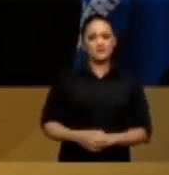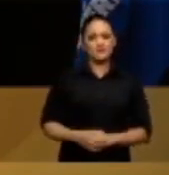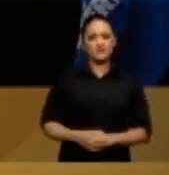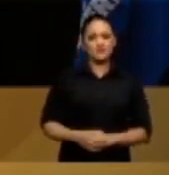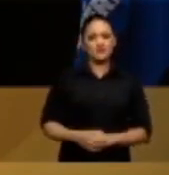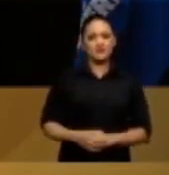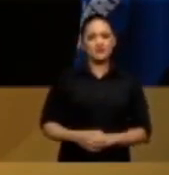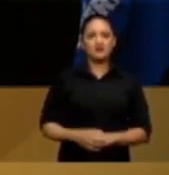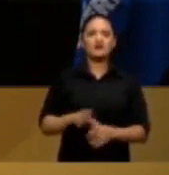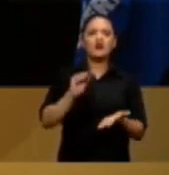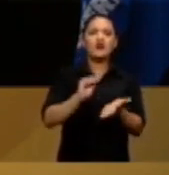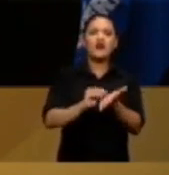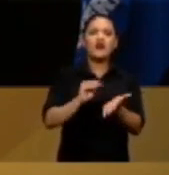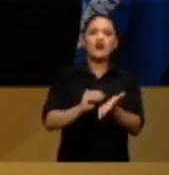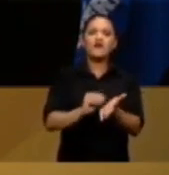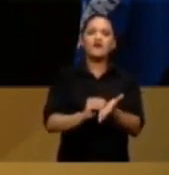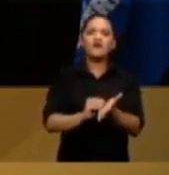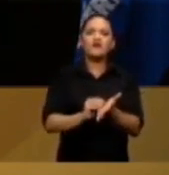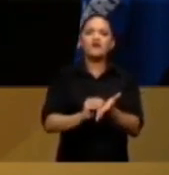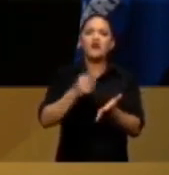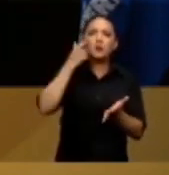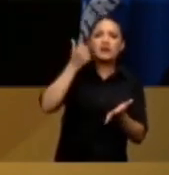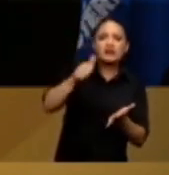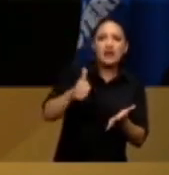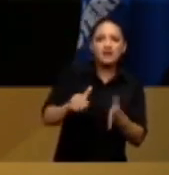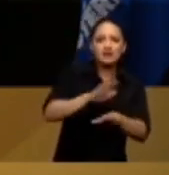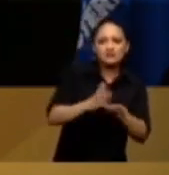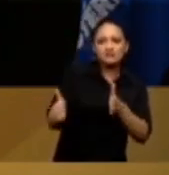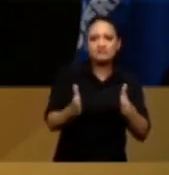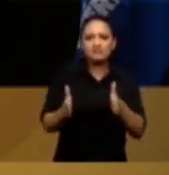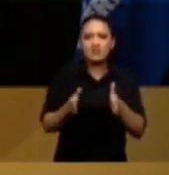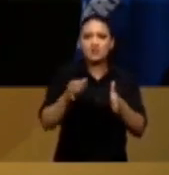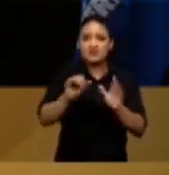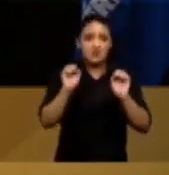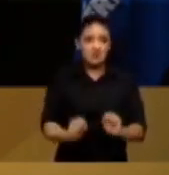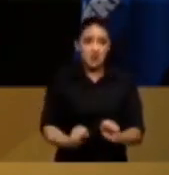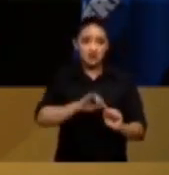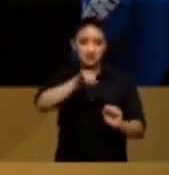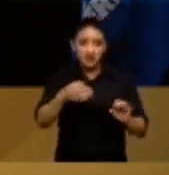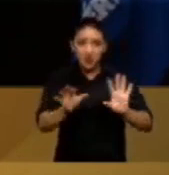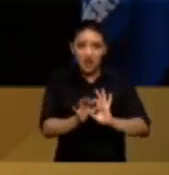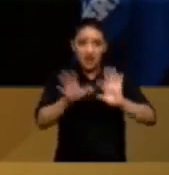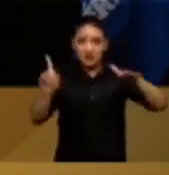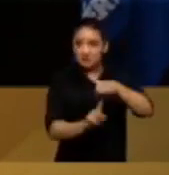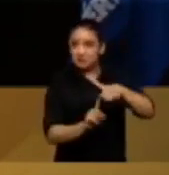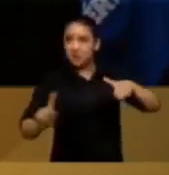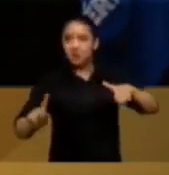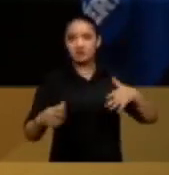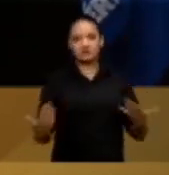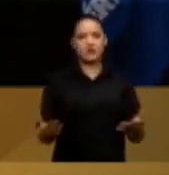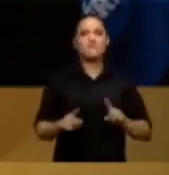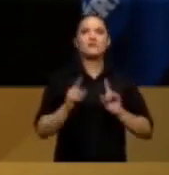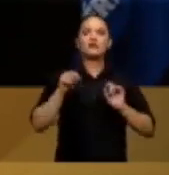periódica implica a soltura imediata do custodiado. Este egrégio Supremo Tribunal Federal já assentou que a ausência